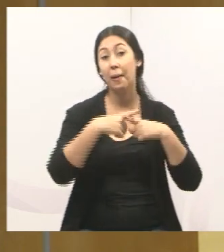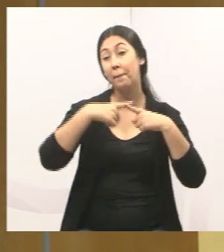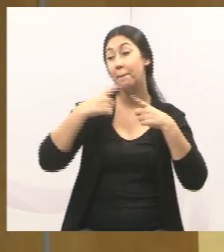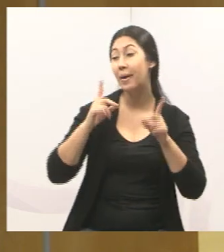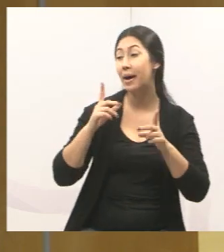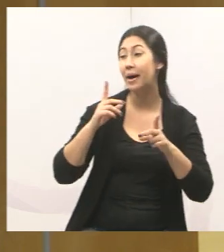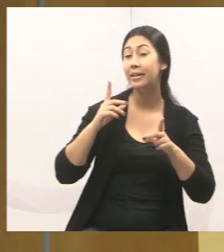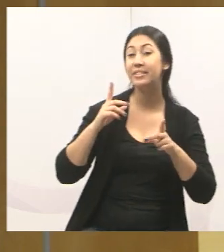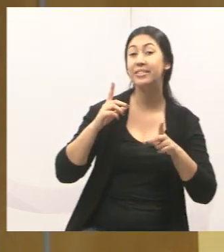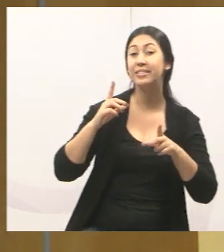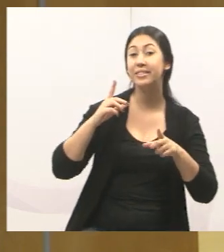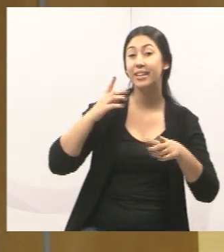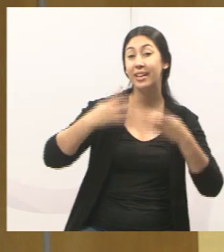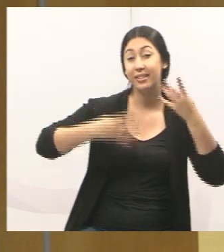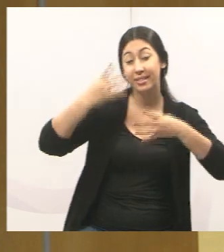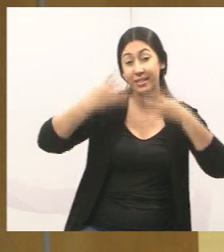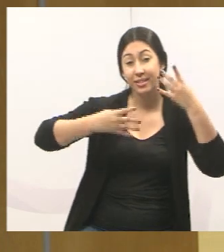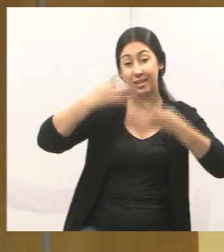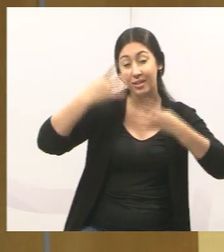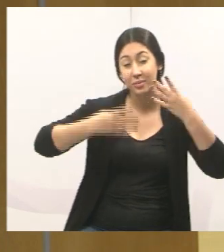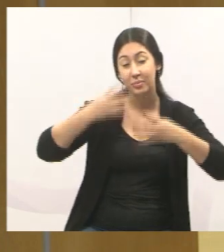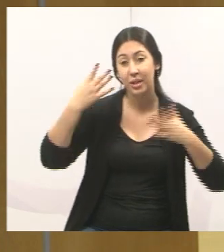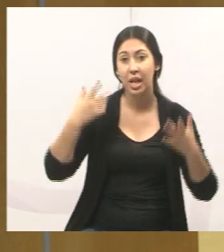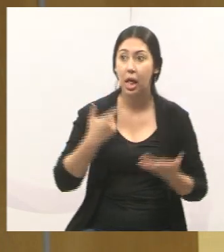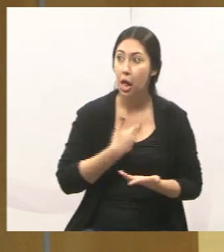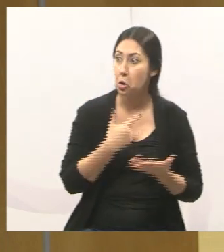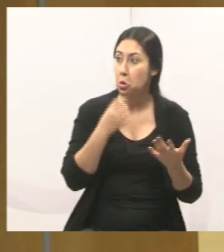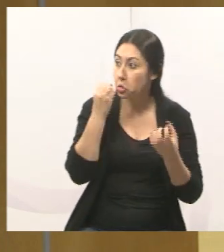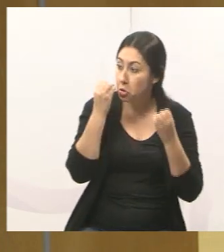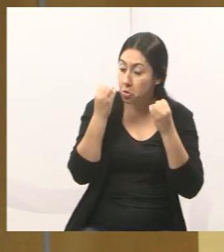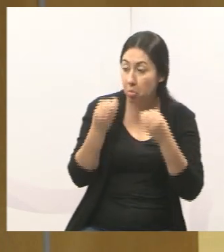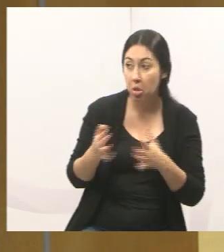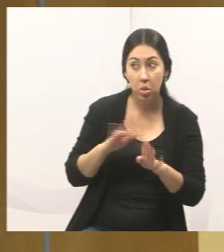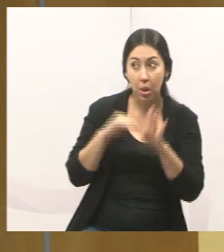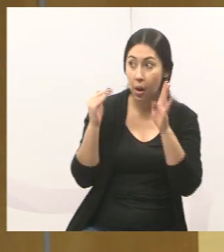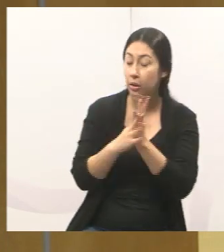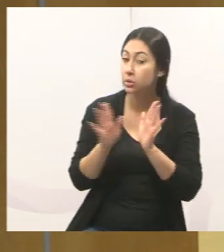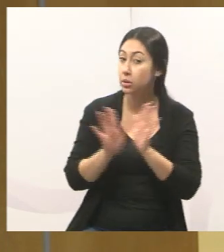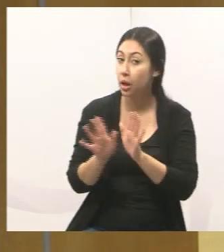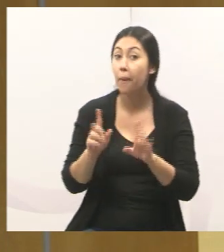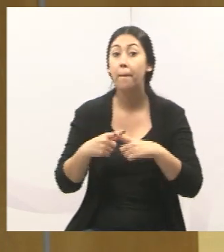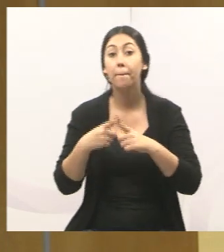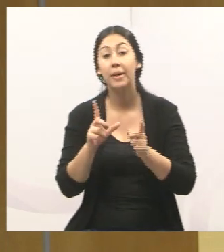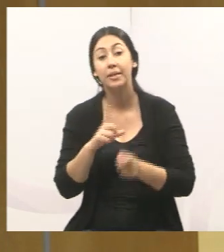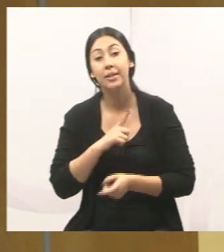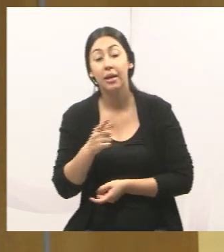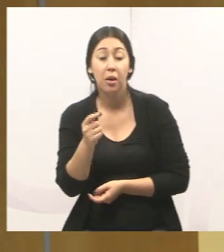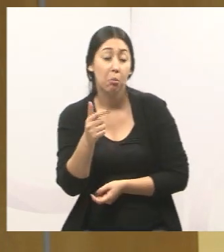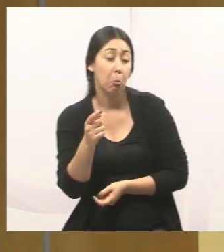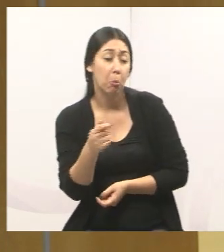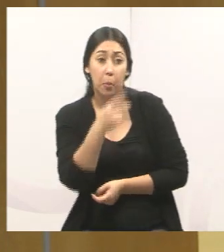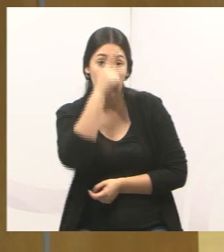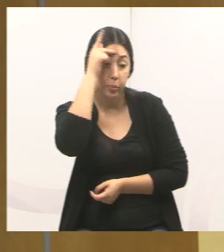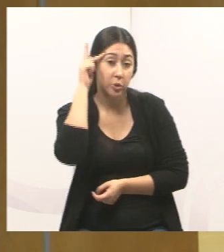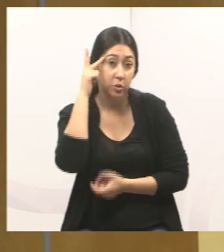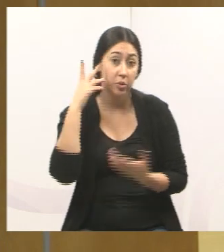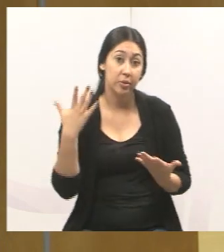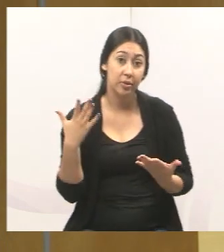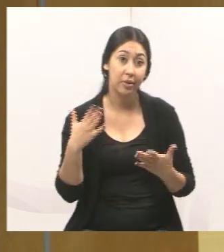quero generalizar por todos, não quero dizer que é todos, né? São algumas dessas pessoas, autoridades, que